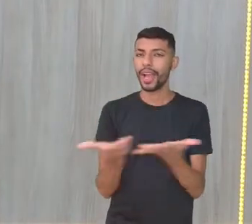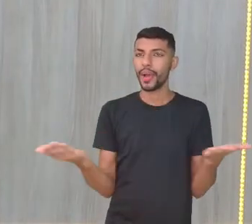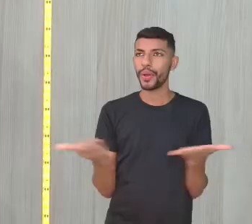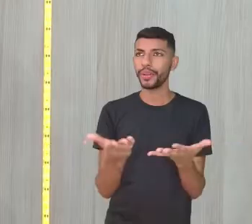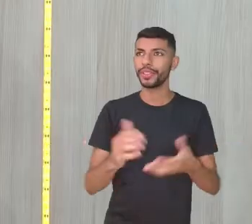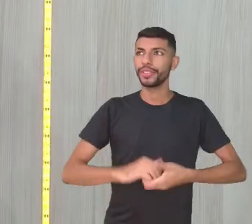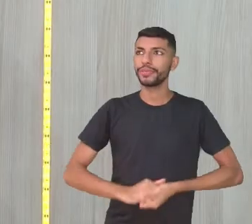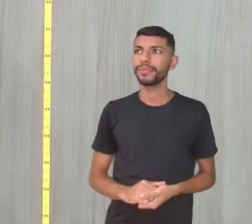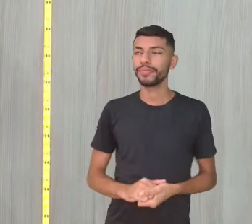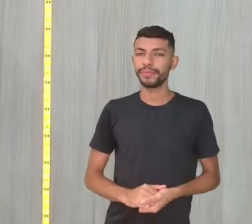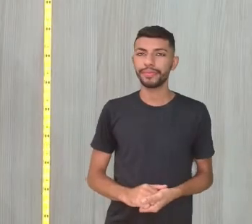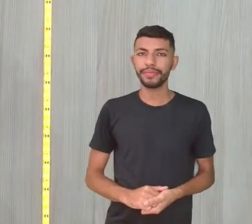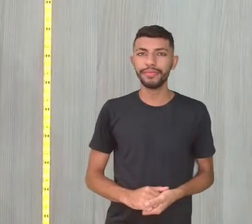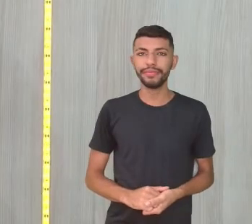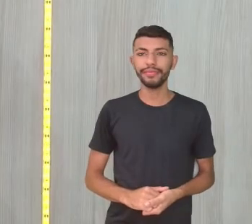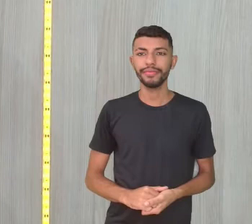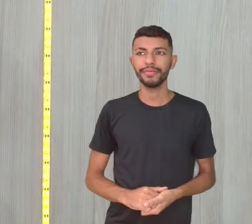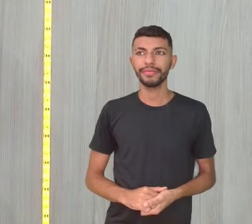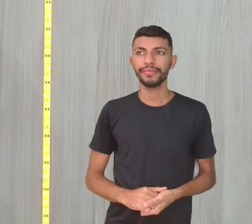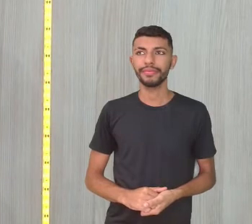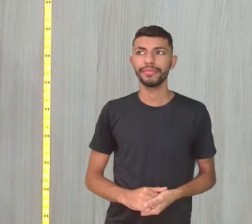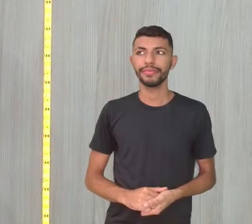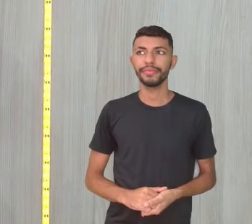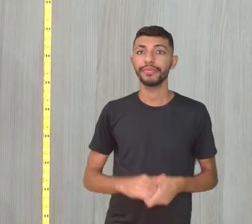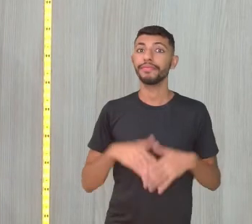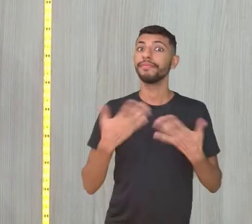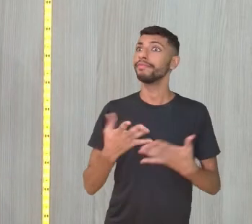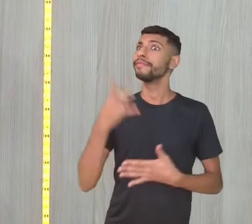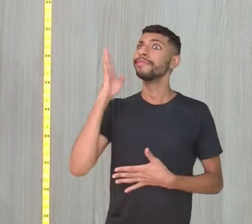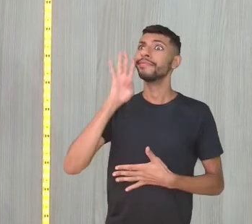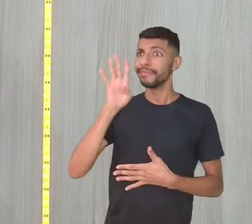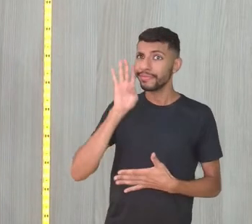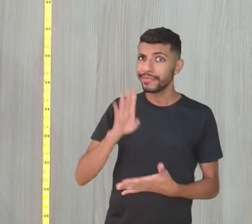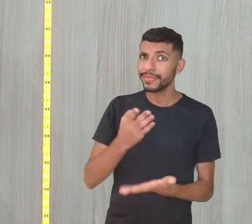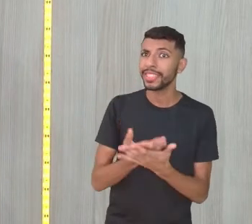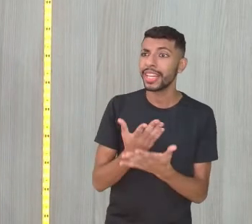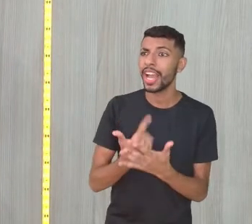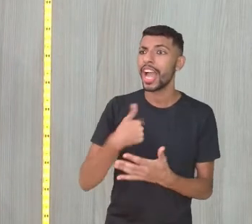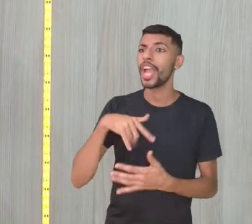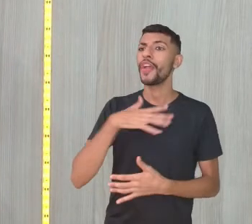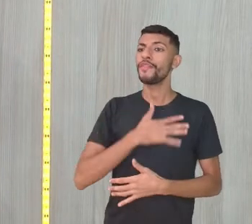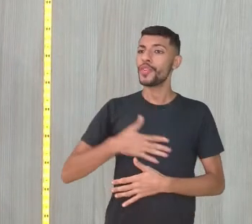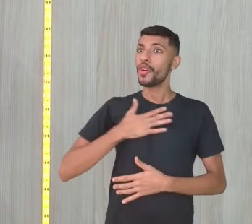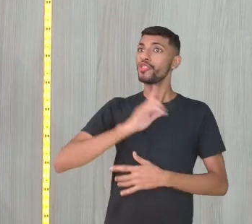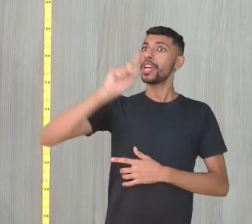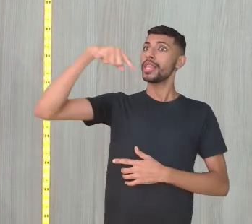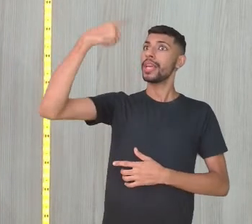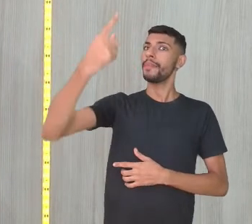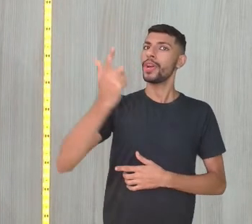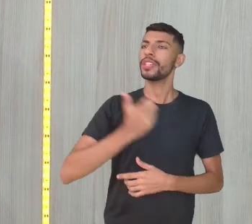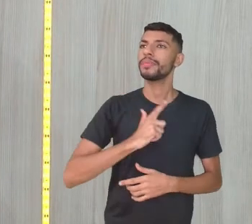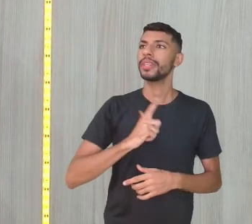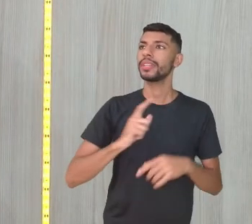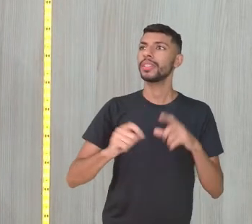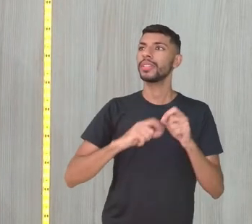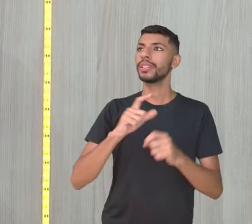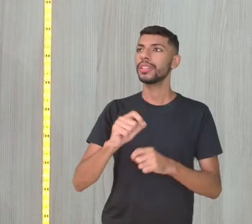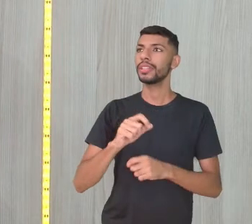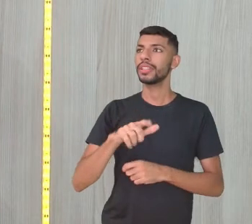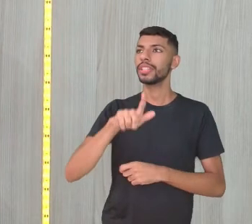hoje. Foi bem bacana essa aula, viu? E vou gostar da próxima, que é